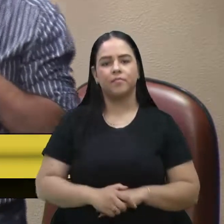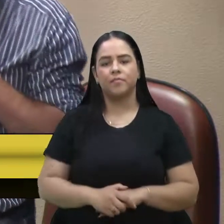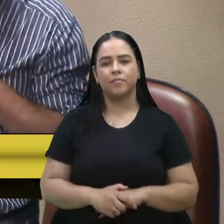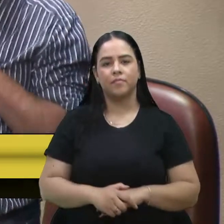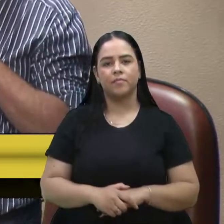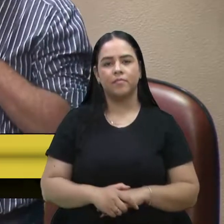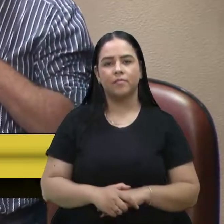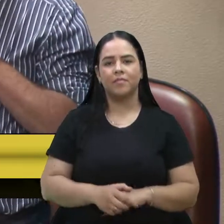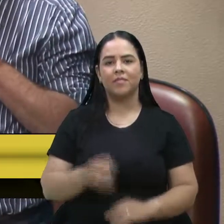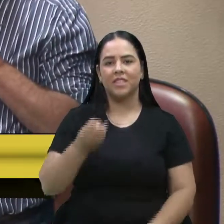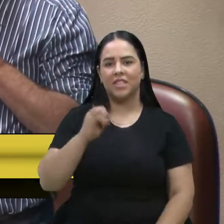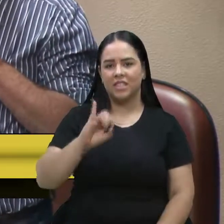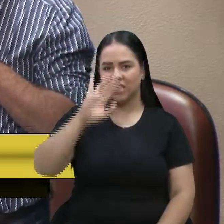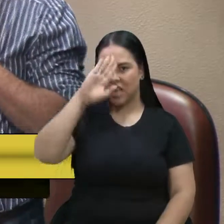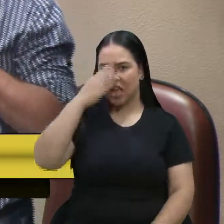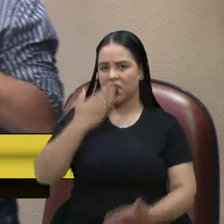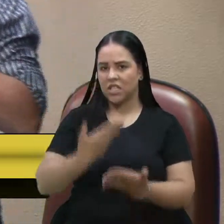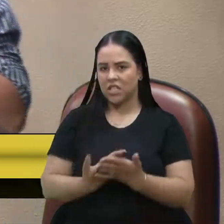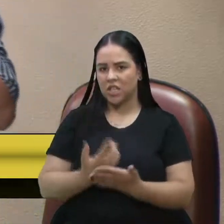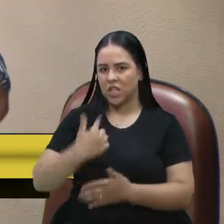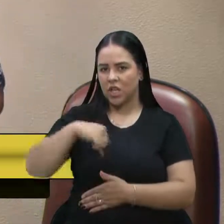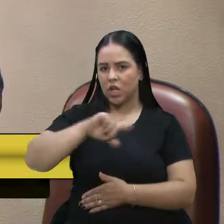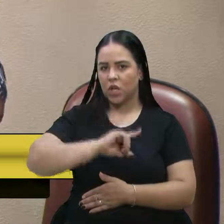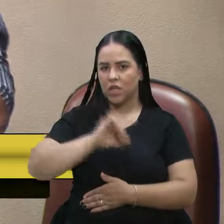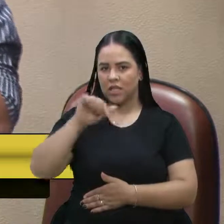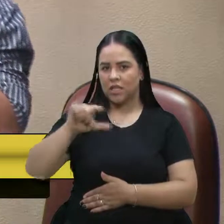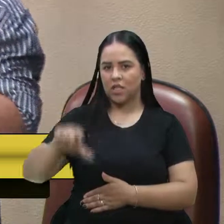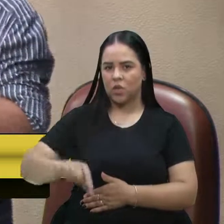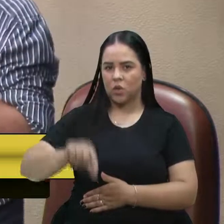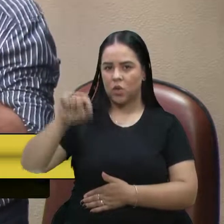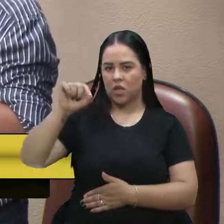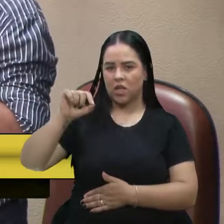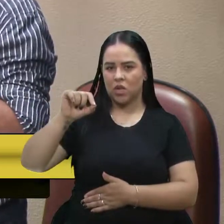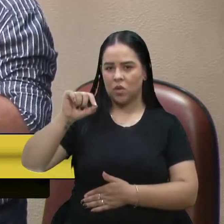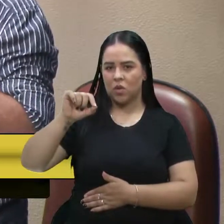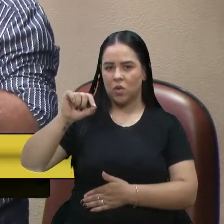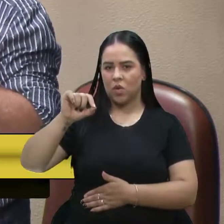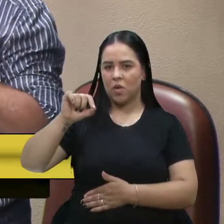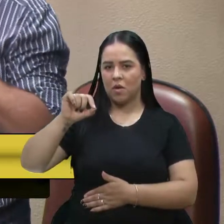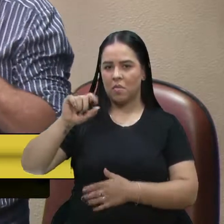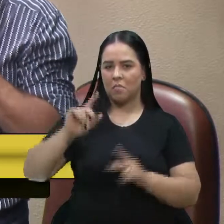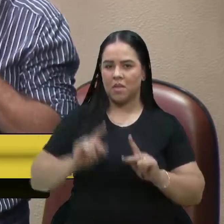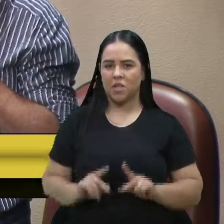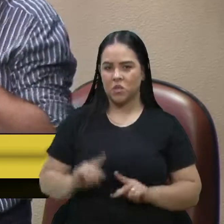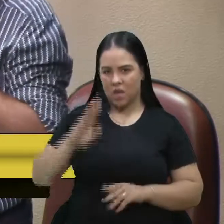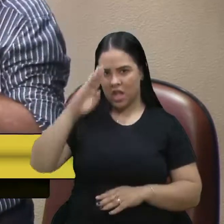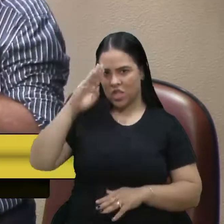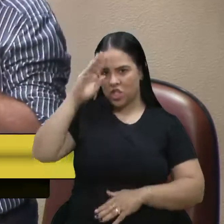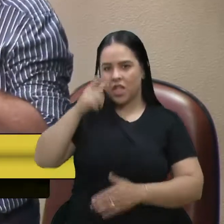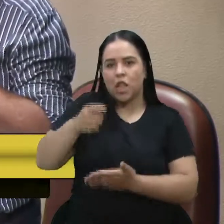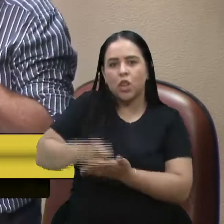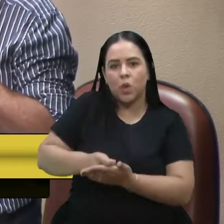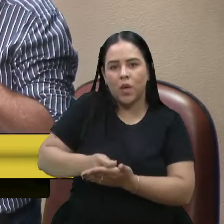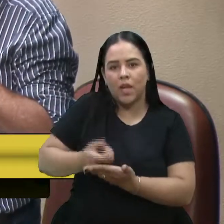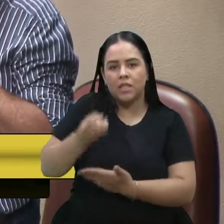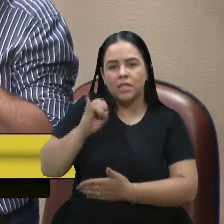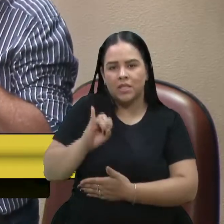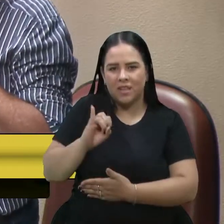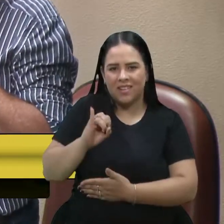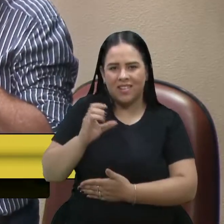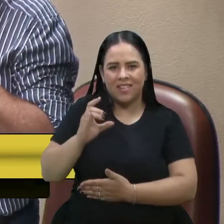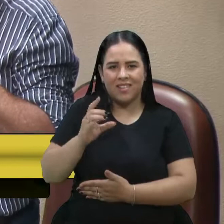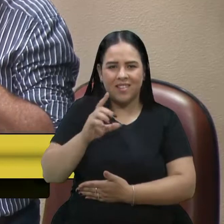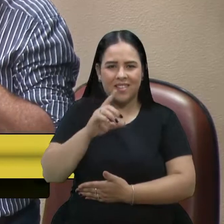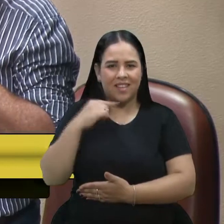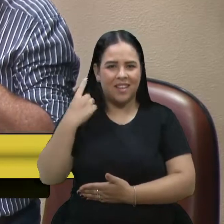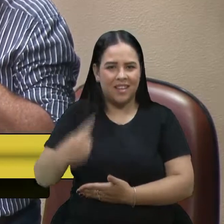Quem achar que nós estamos elegendo uma ditadora, se for a Denise, está muito